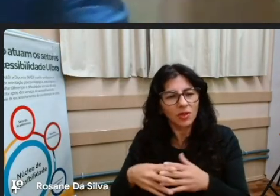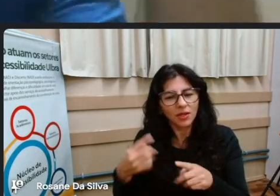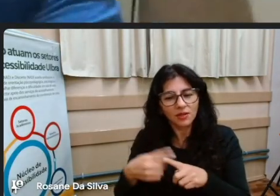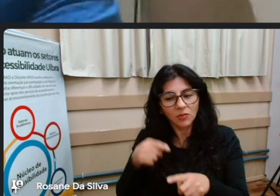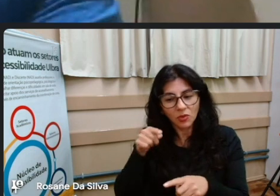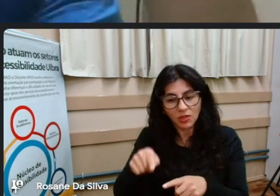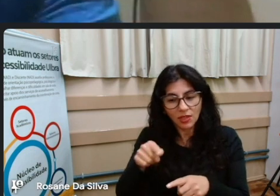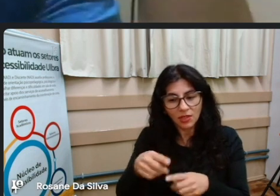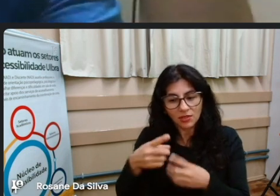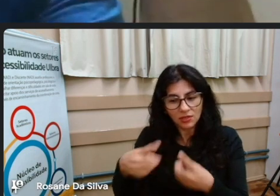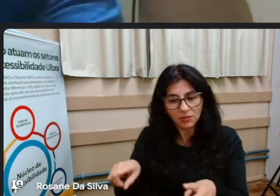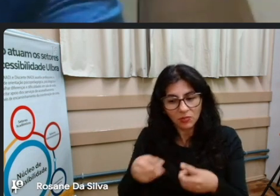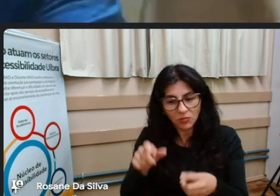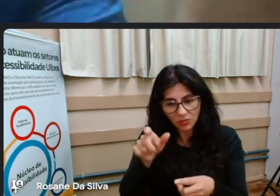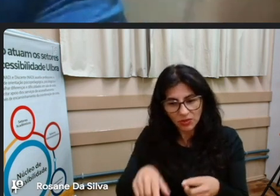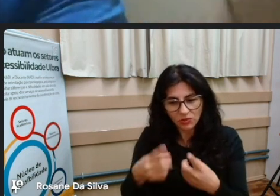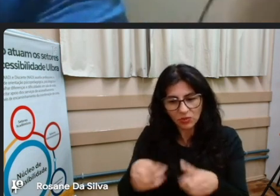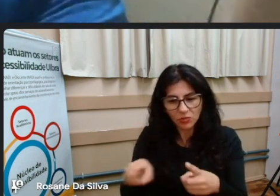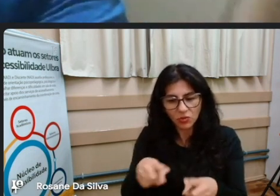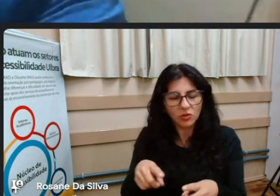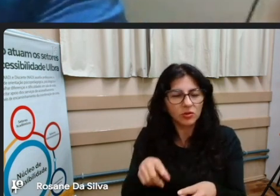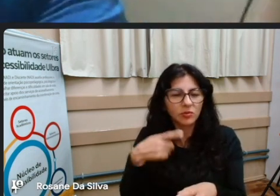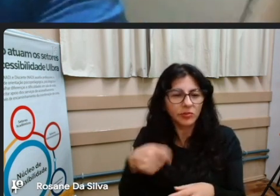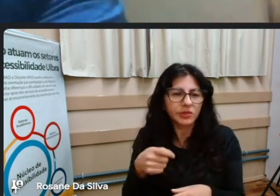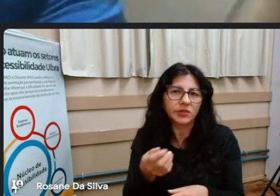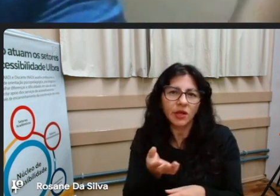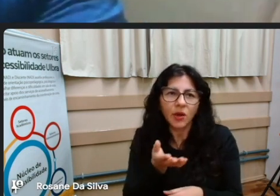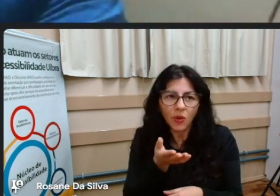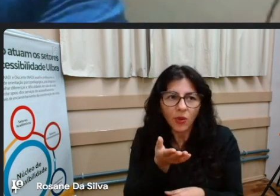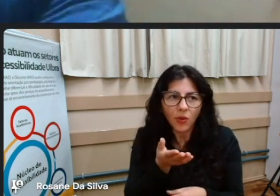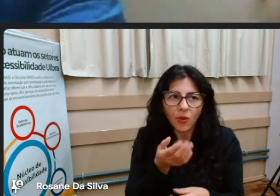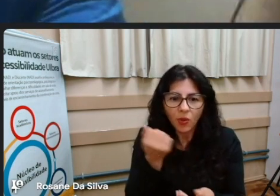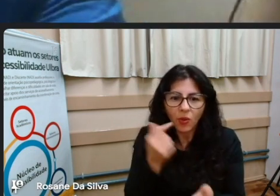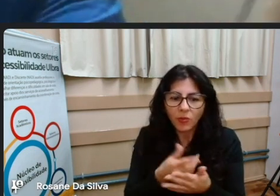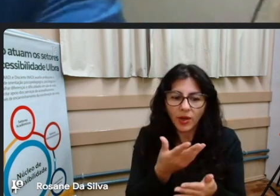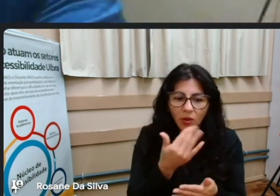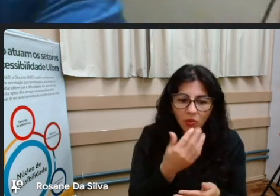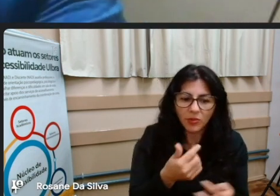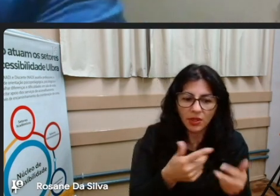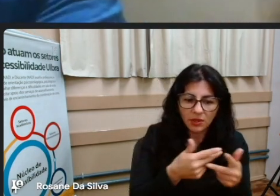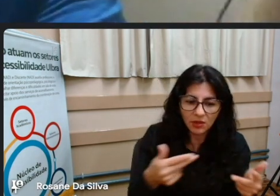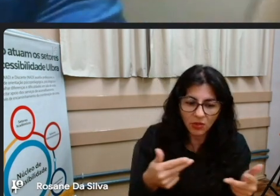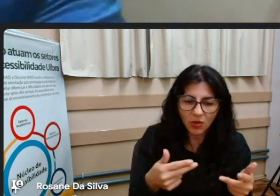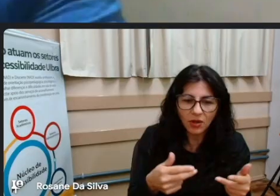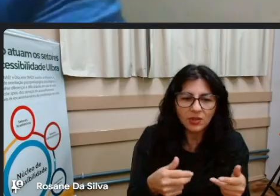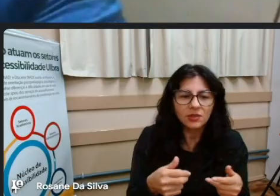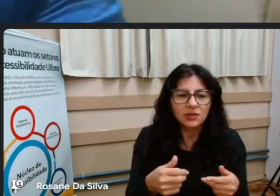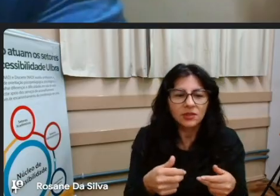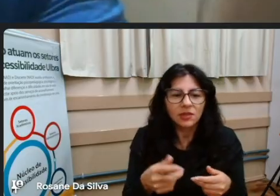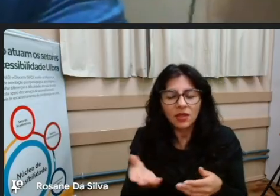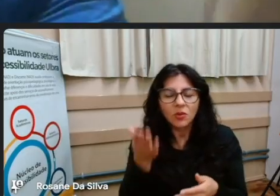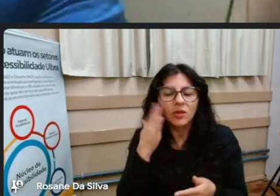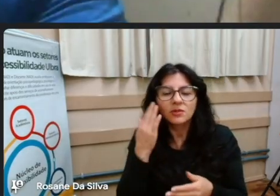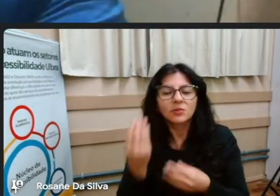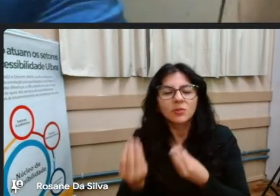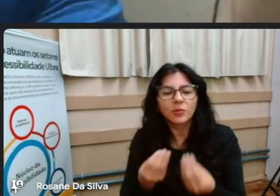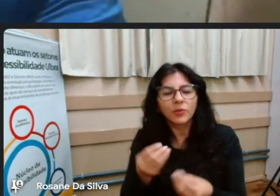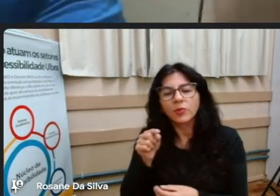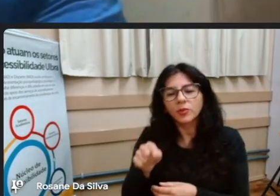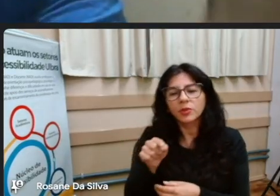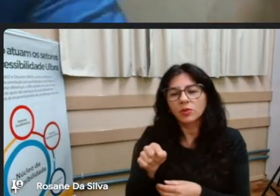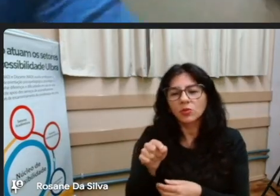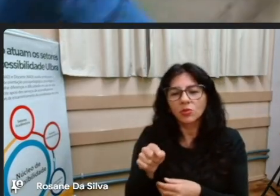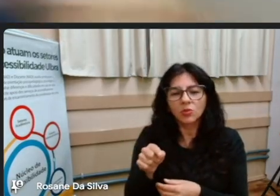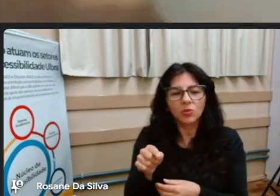porque é alternativo esse músculo só que tem que se manter tem que comer né primeiro o estômago depois a ideologia né Bret falava